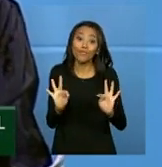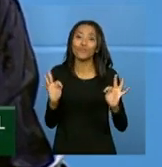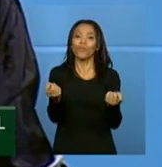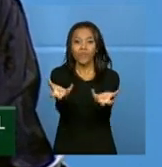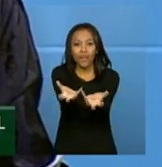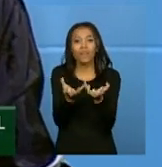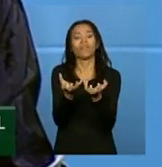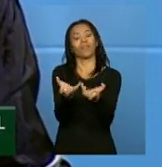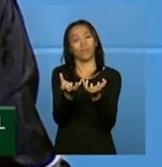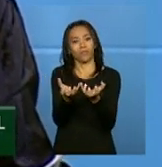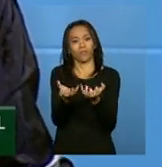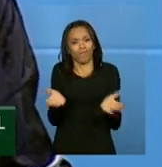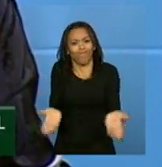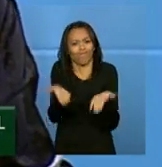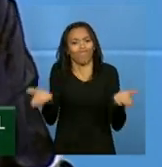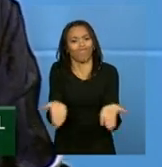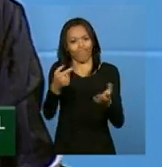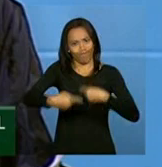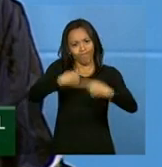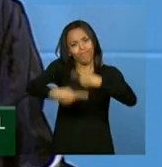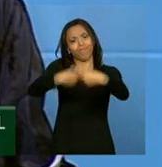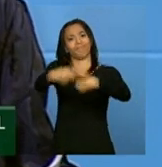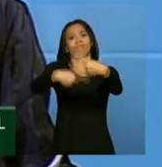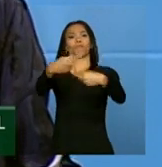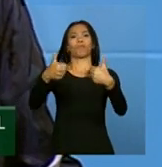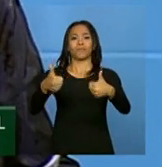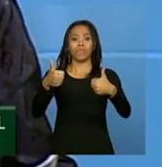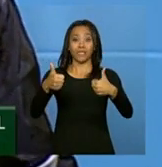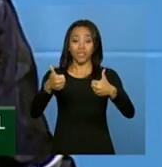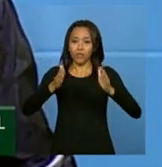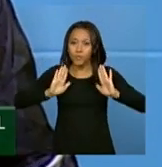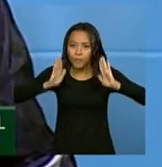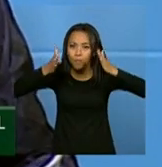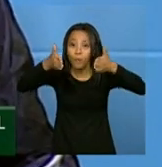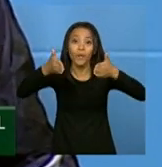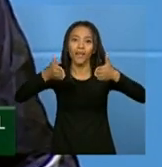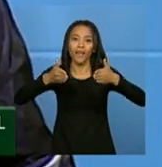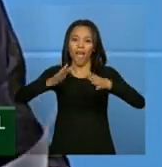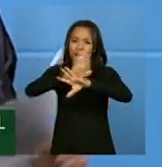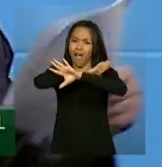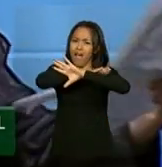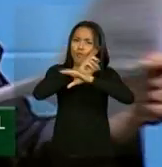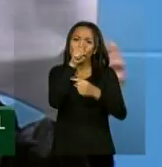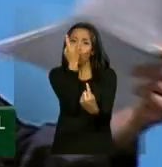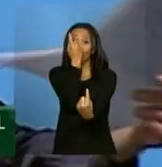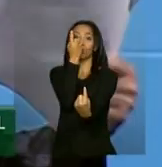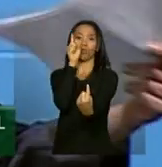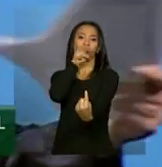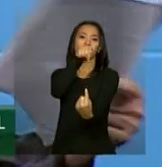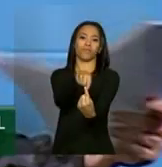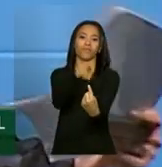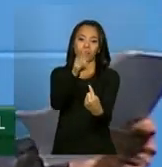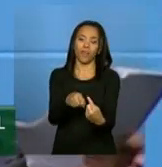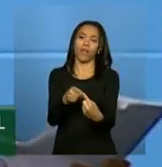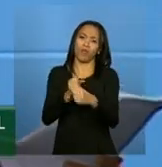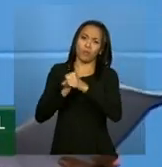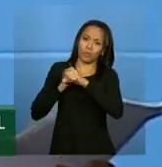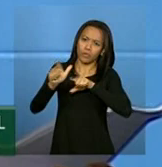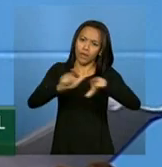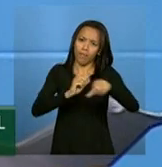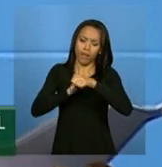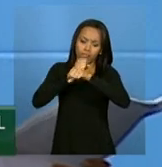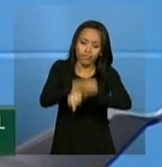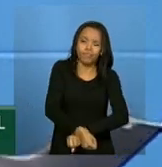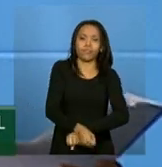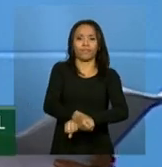queremos construir e queremos caminhar num único sentido, que é o de erradicar o trabalho infantil. Portanto, é nessa tensão positiva que